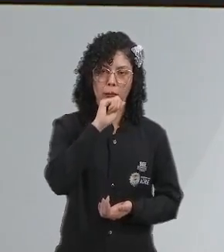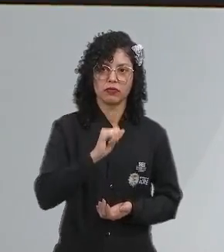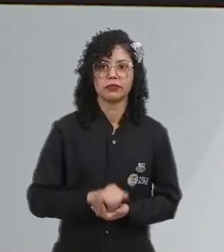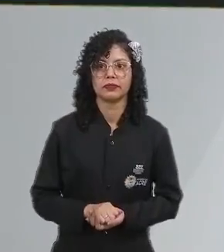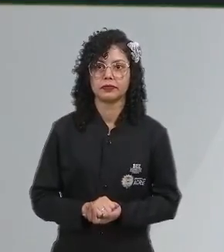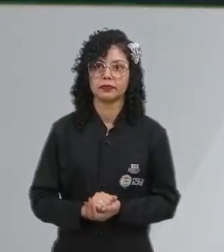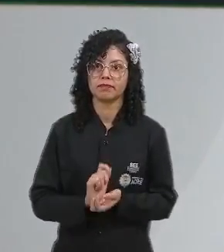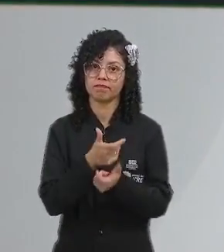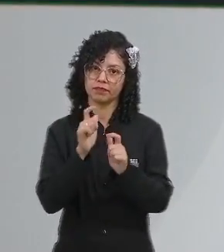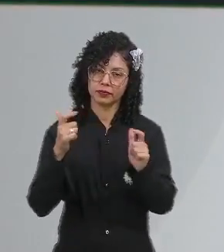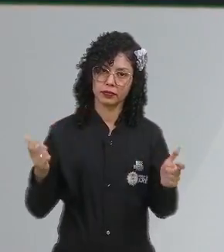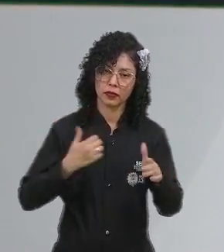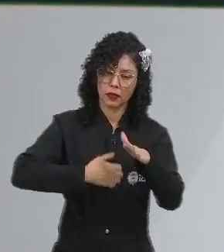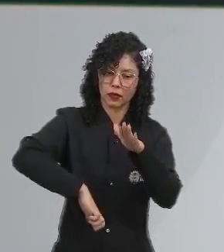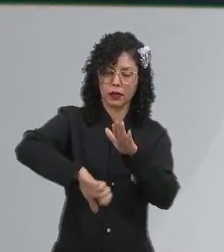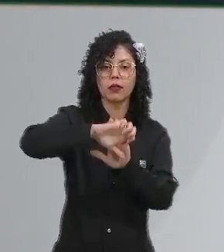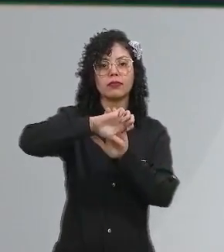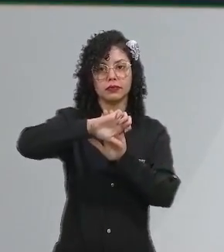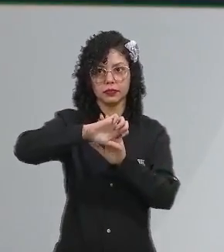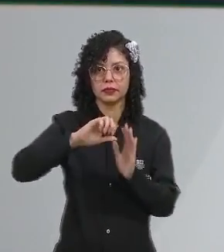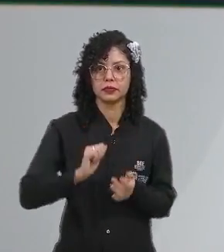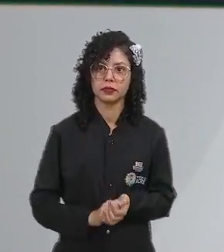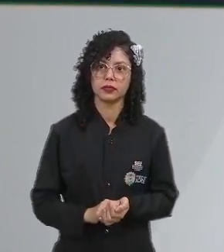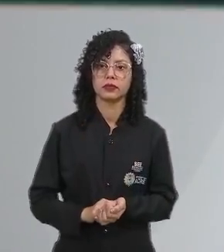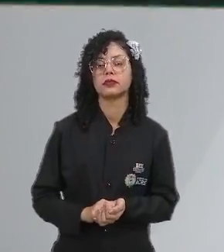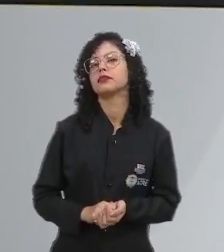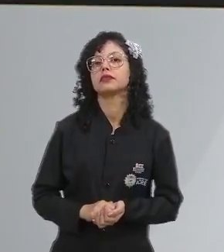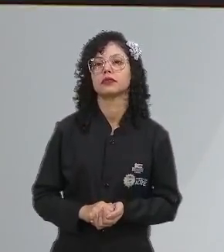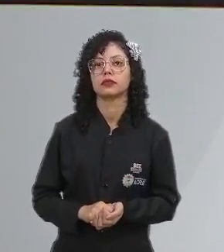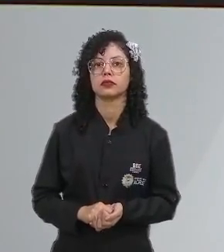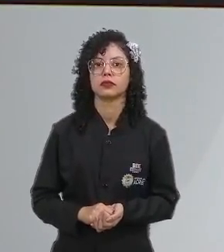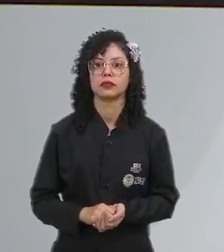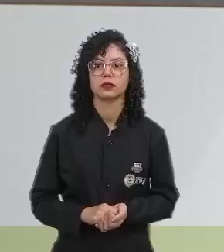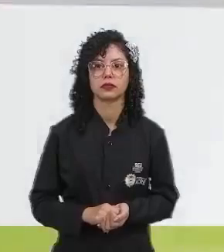um agravamento da crise, né, nos Estados Unidos.